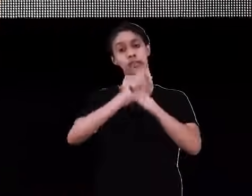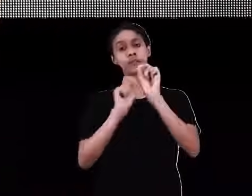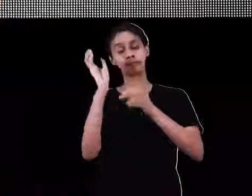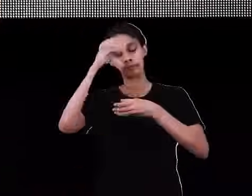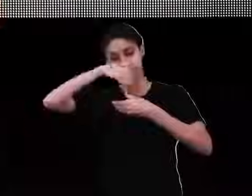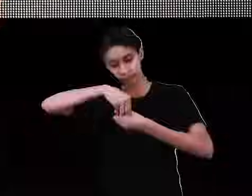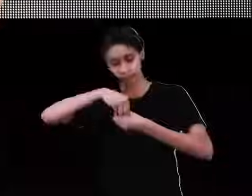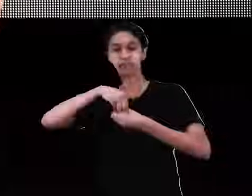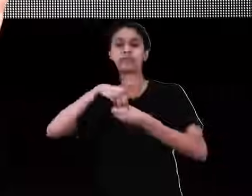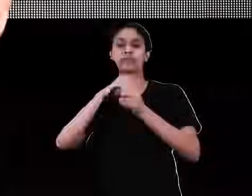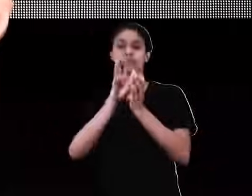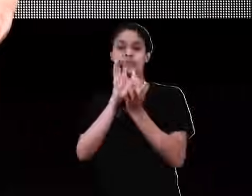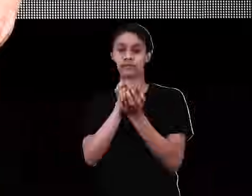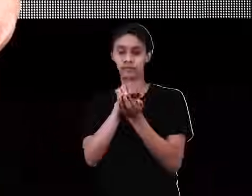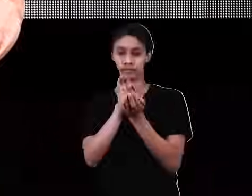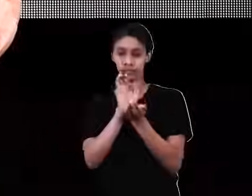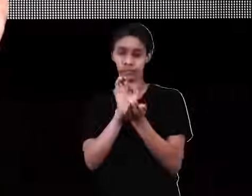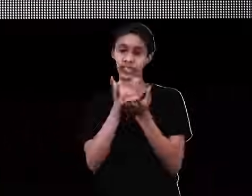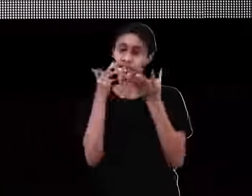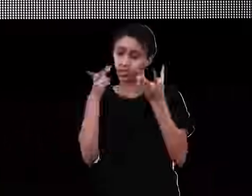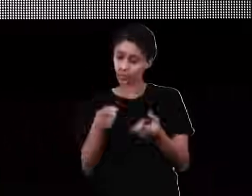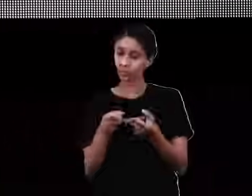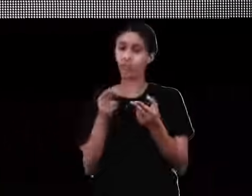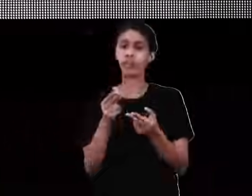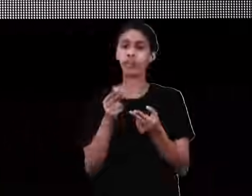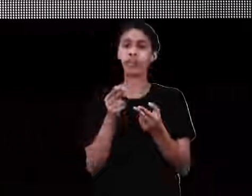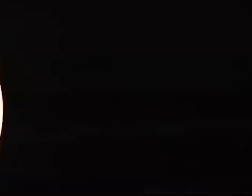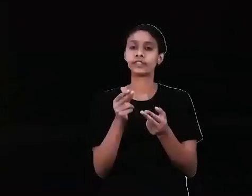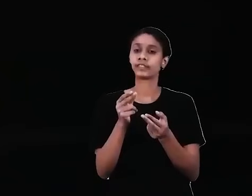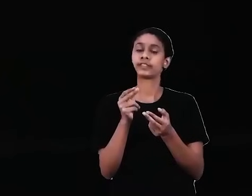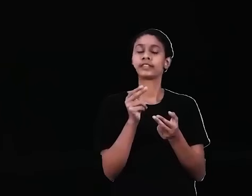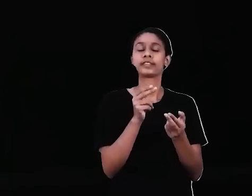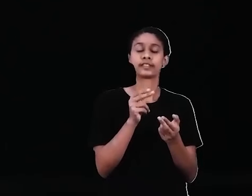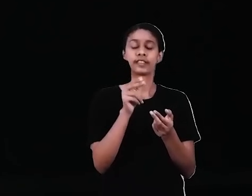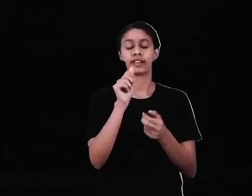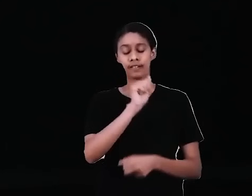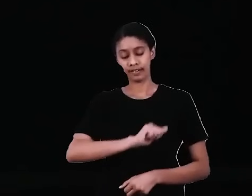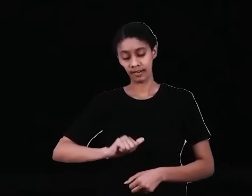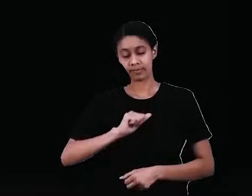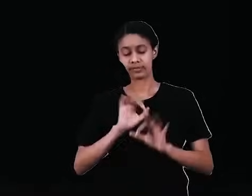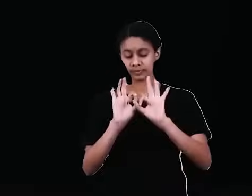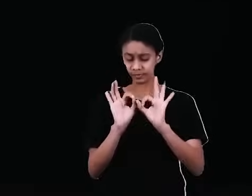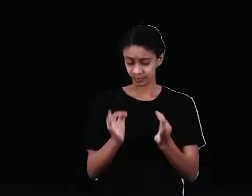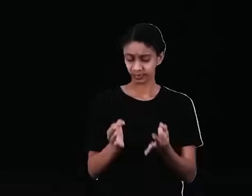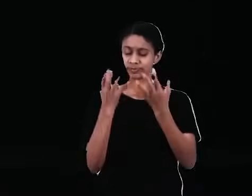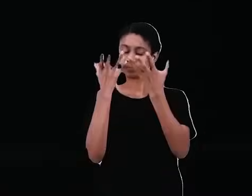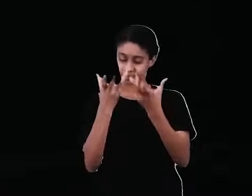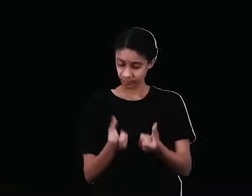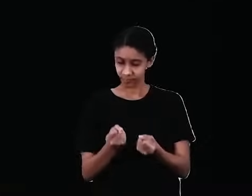concha, como Abigail, na concha da humildade, na concha do